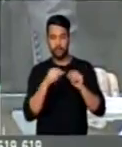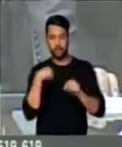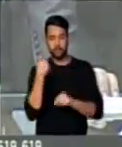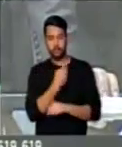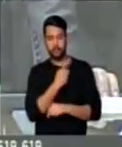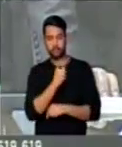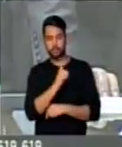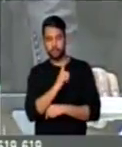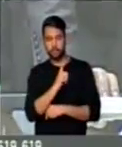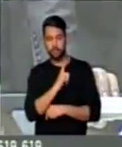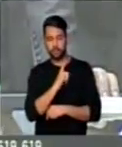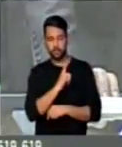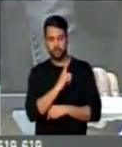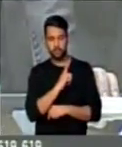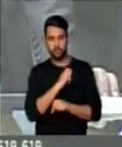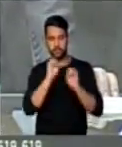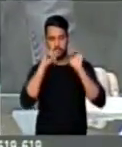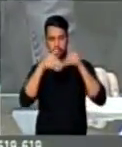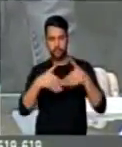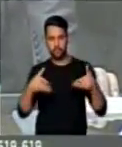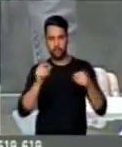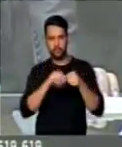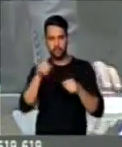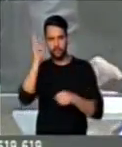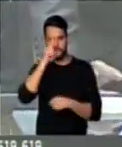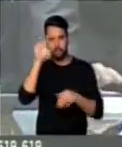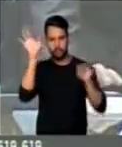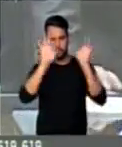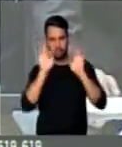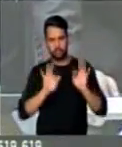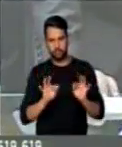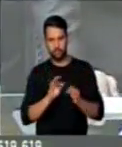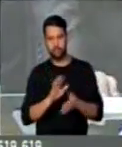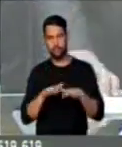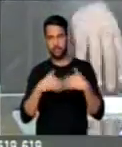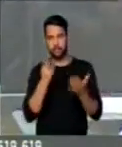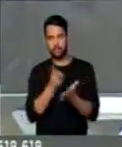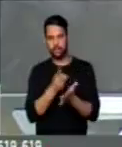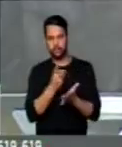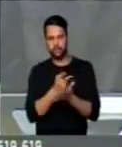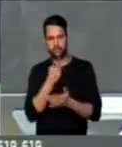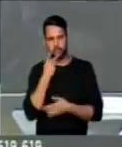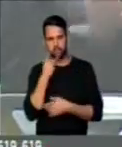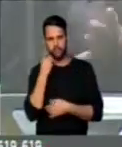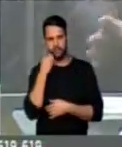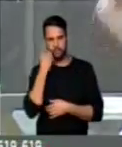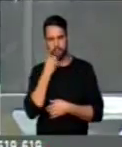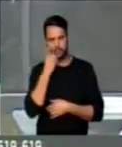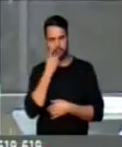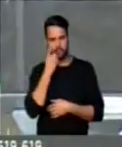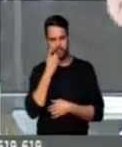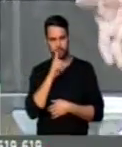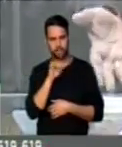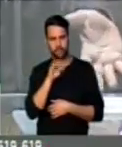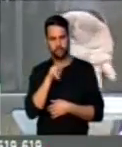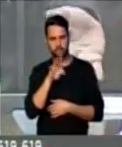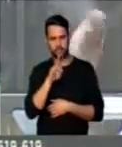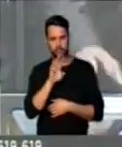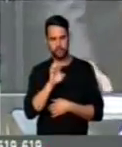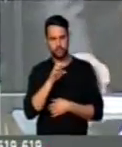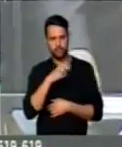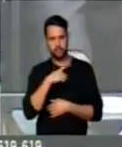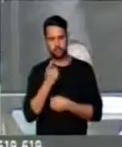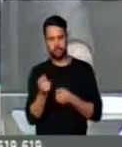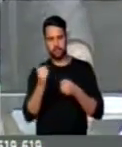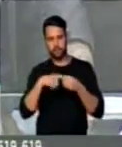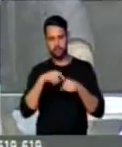nós tenhamos um final, quem sabe, feliz. Continua com a palavra o nobre deputado Danilo Forte. O senhor